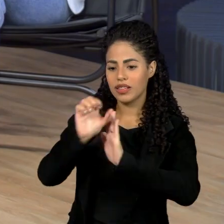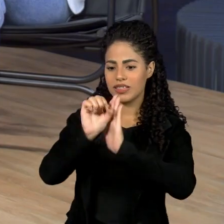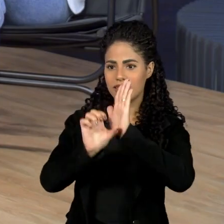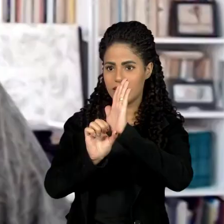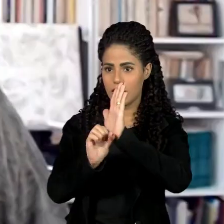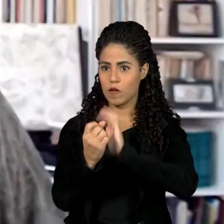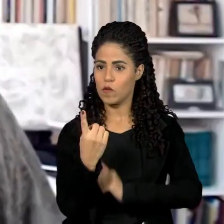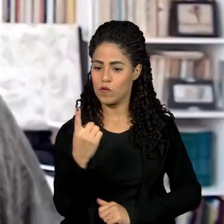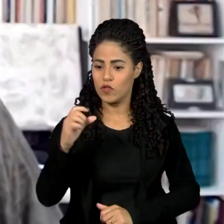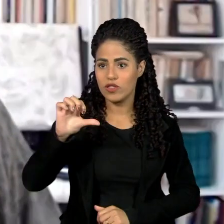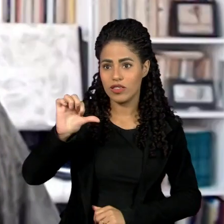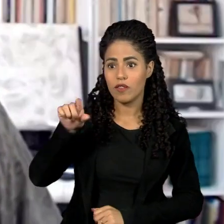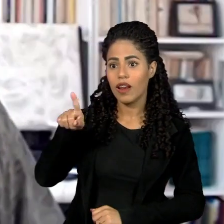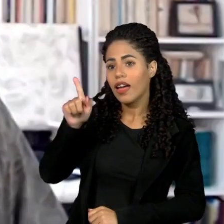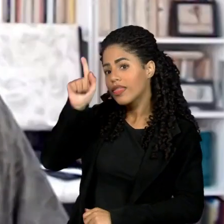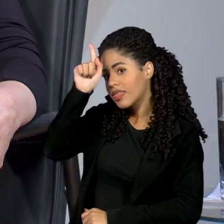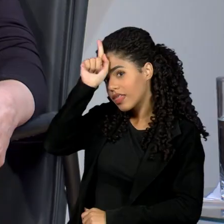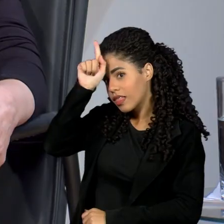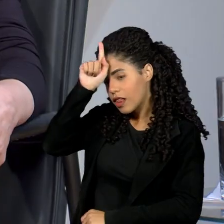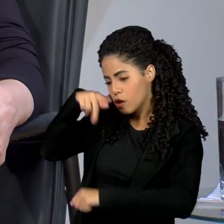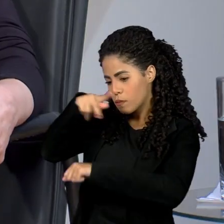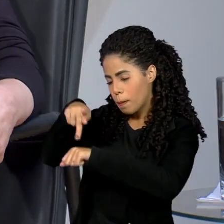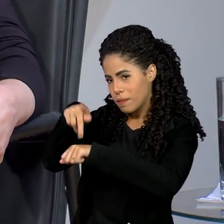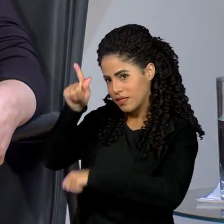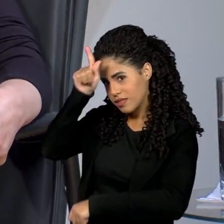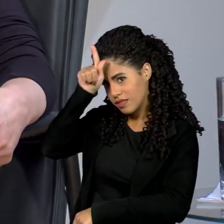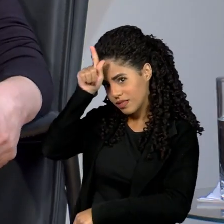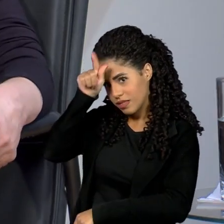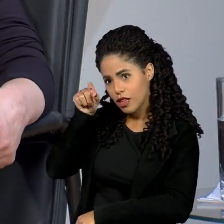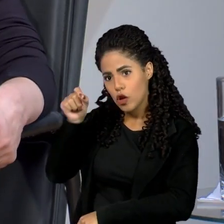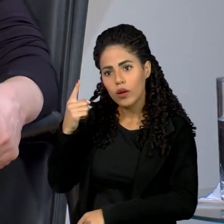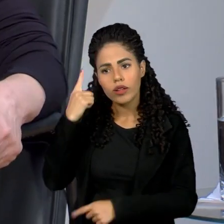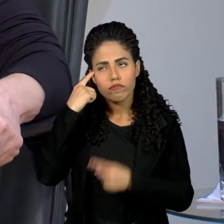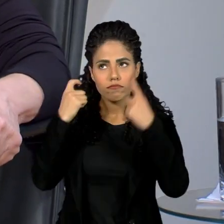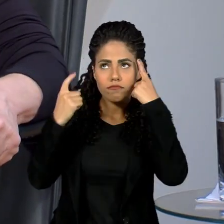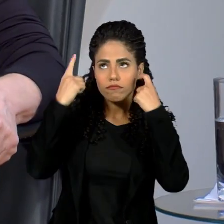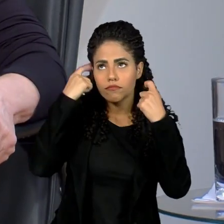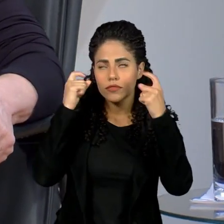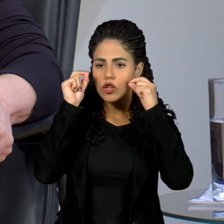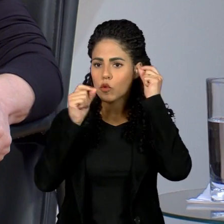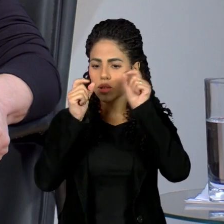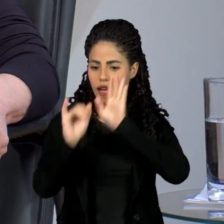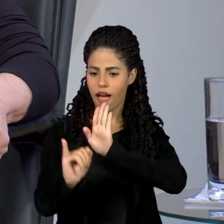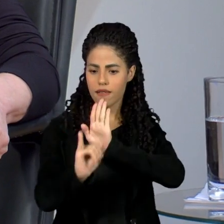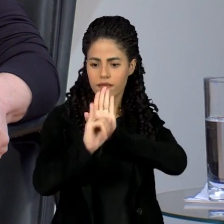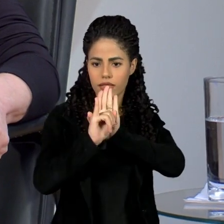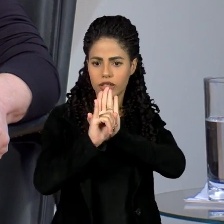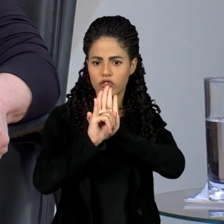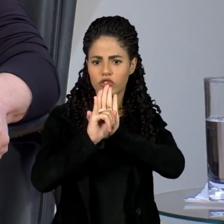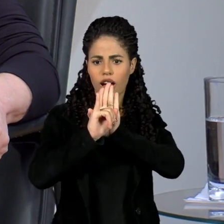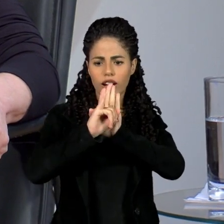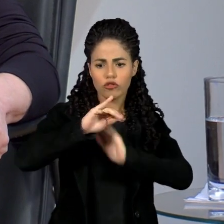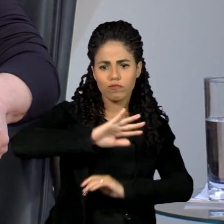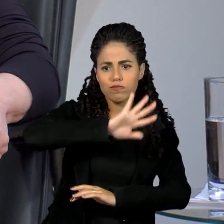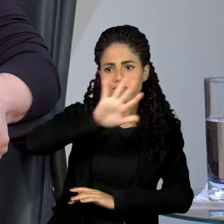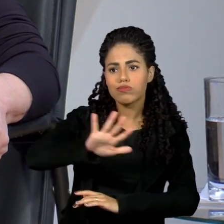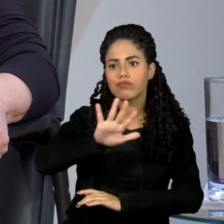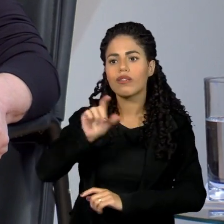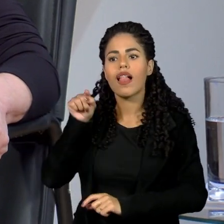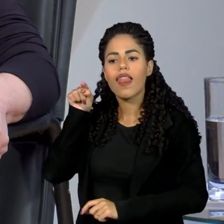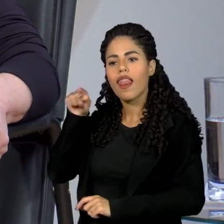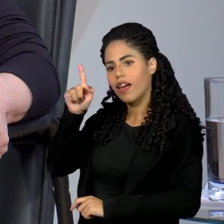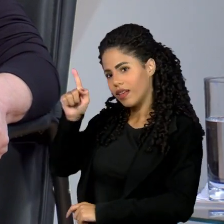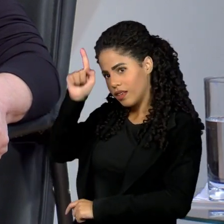XIX, na Alemanha, justamente essa ideia de que a identidade nacional alemã,